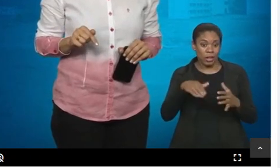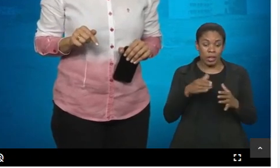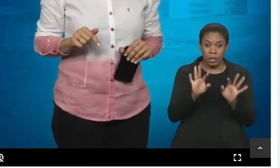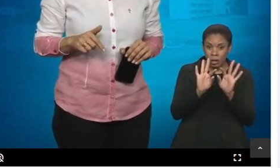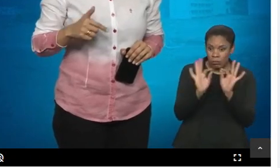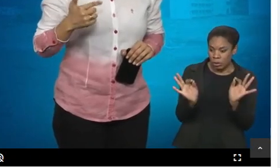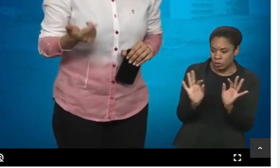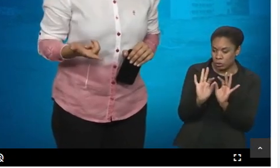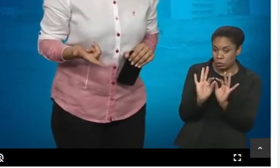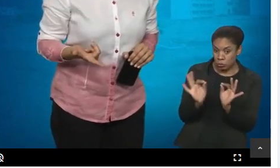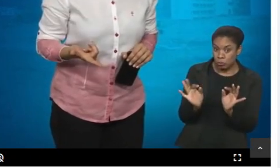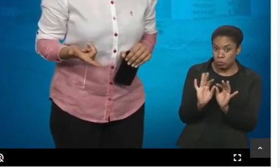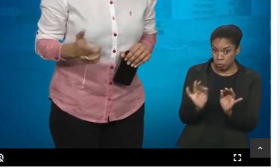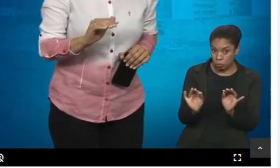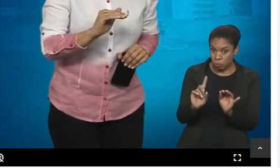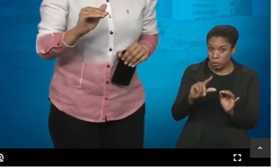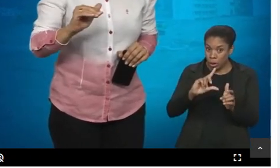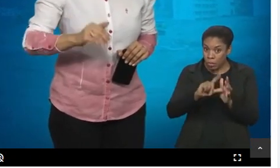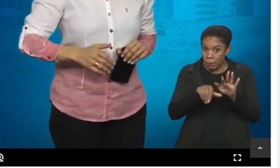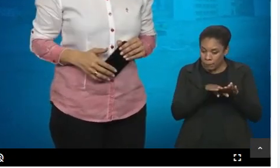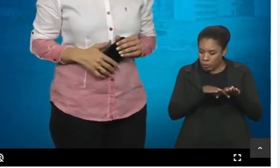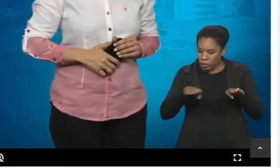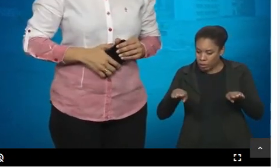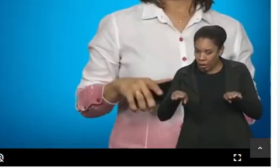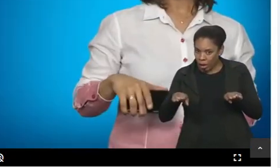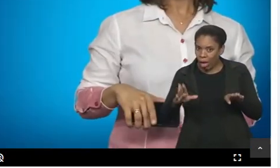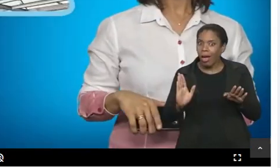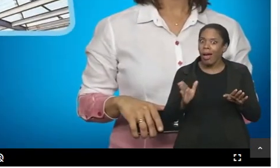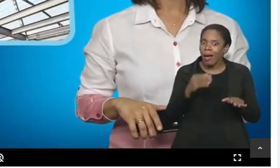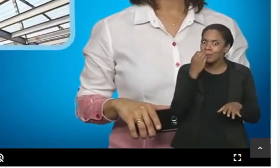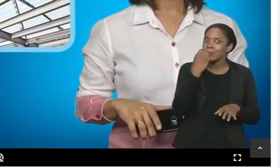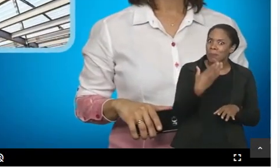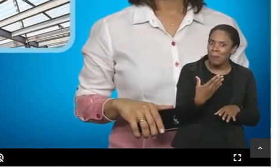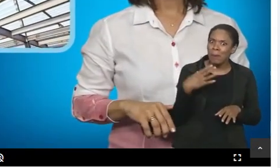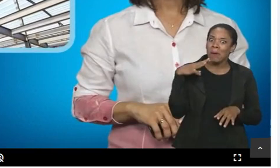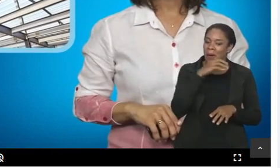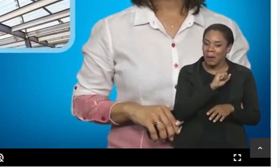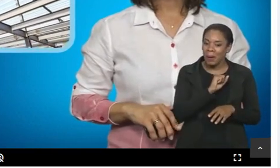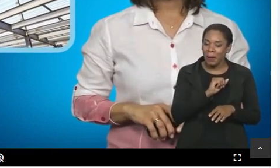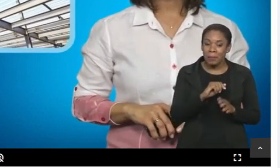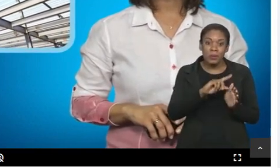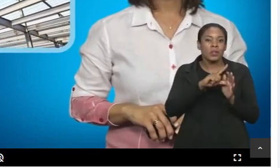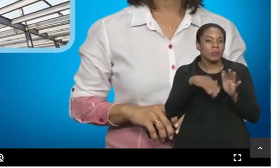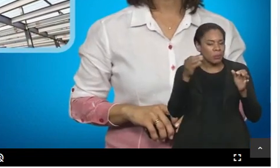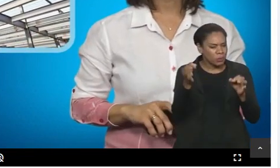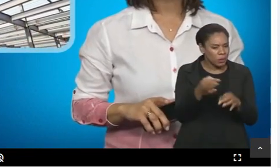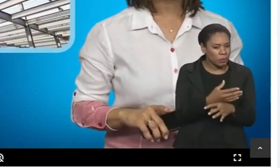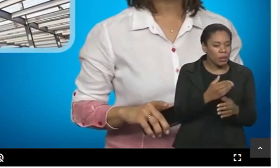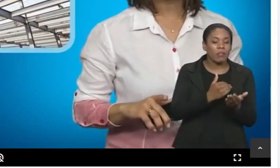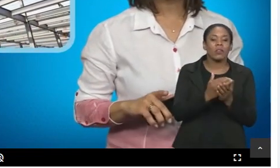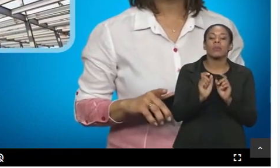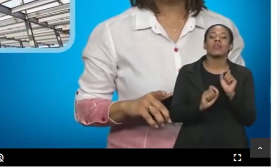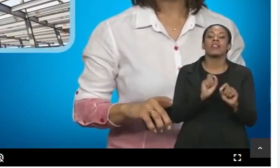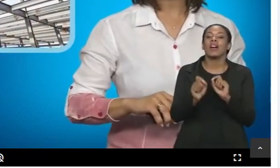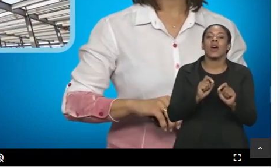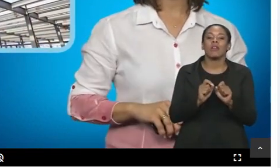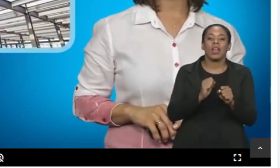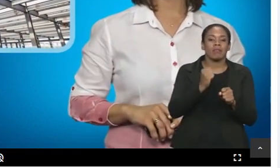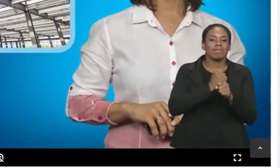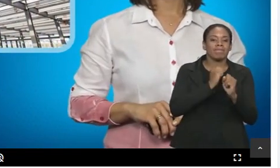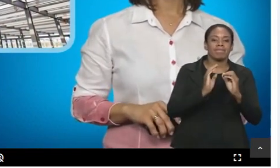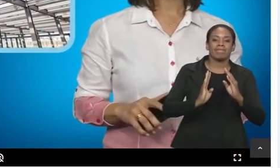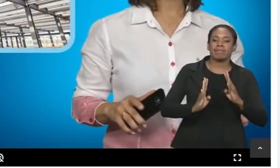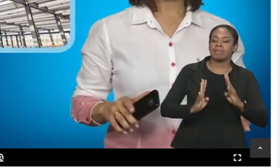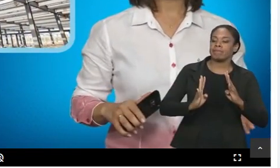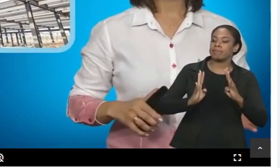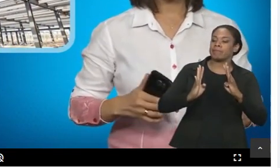da fundação, que vem depois da terraplenagem, tá a todo vapor. Quando isso terminar, a gente vai começar a fase dos elementos estruturais da